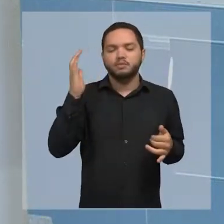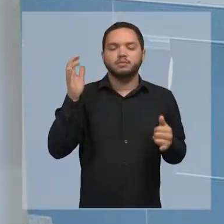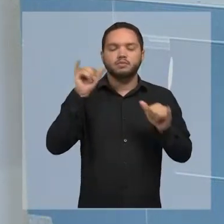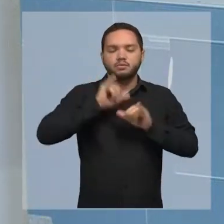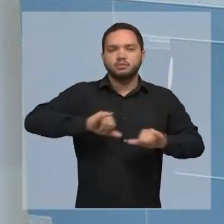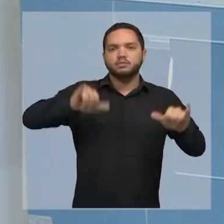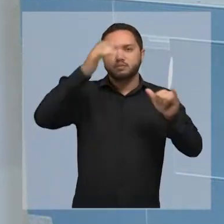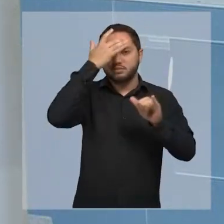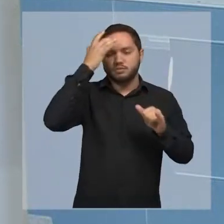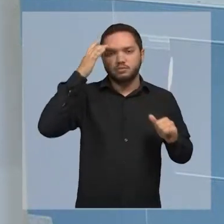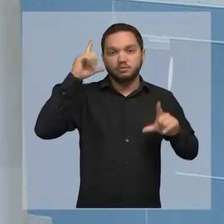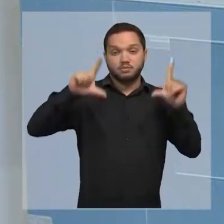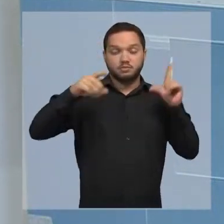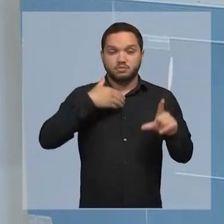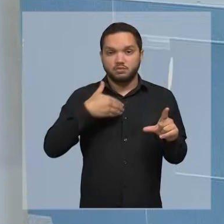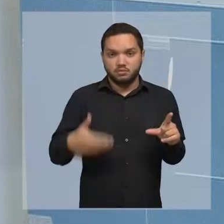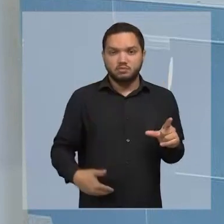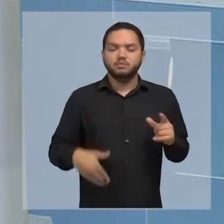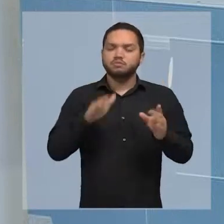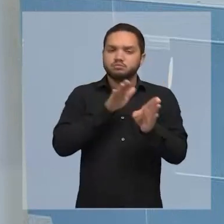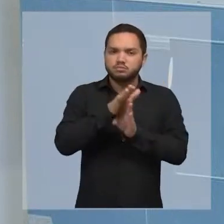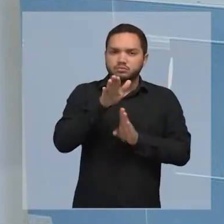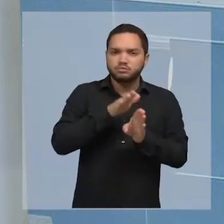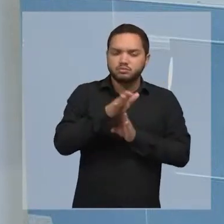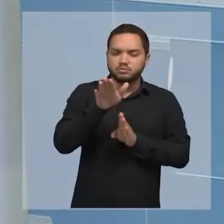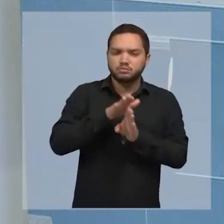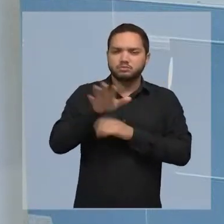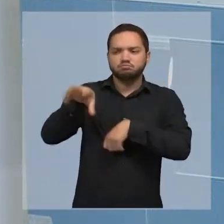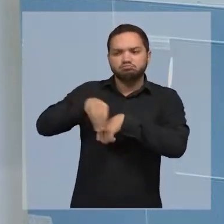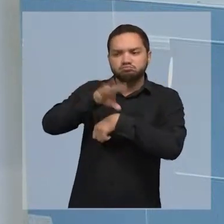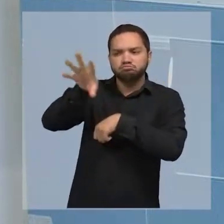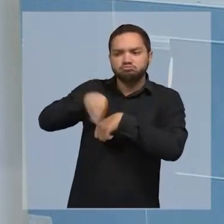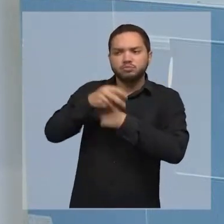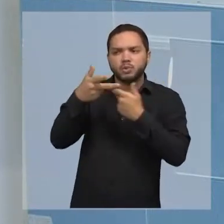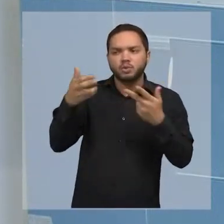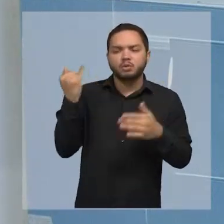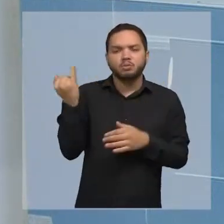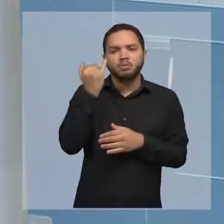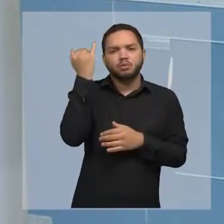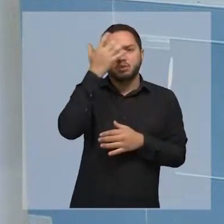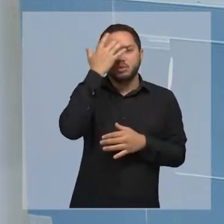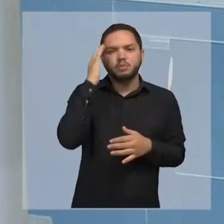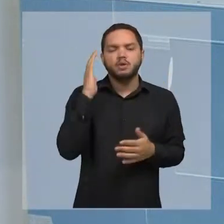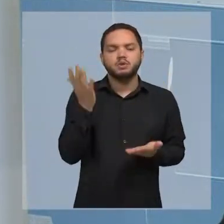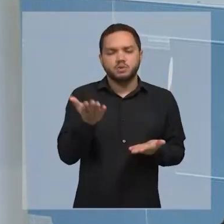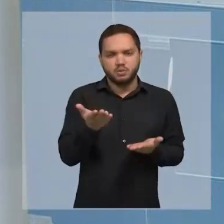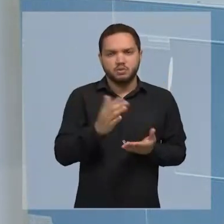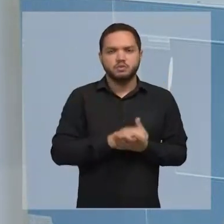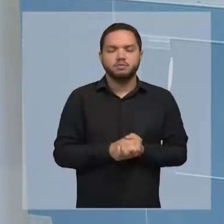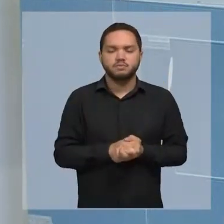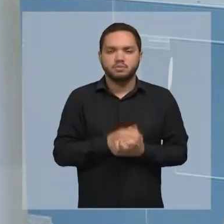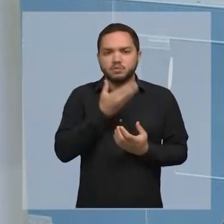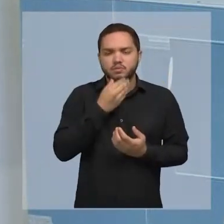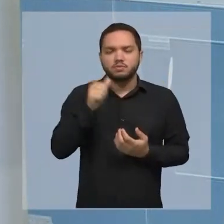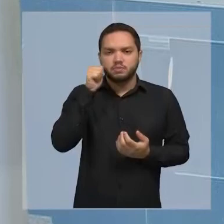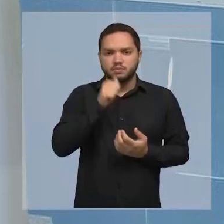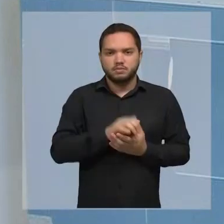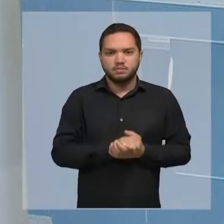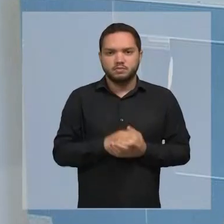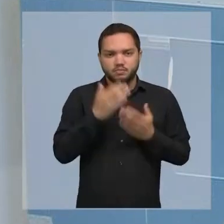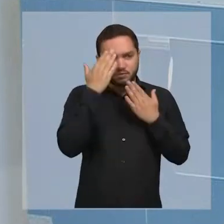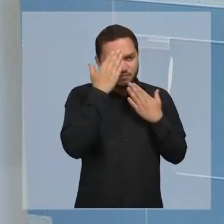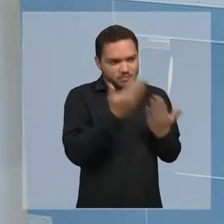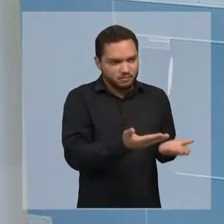TV Fortaleza, que é de TV pública, de orientar, levar orientações sociais importantes aos cidadãos e